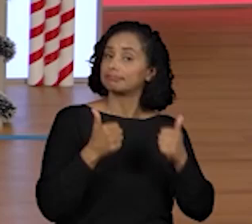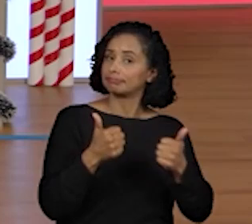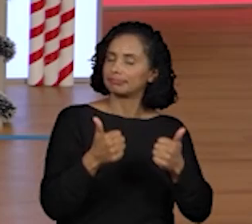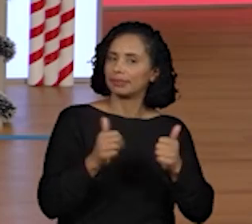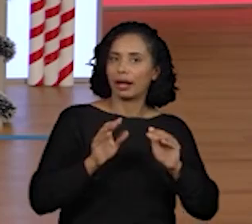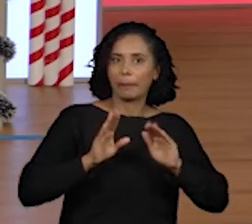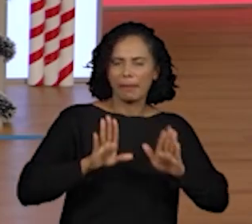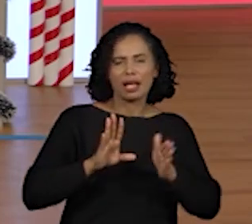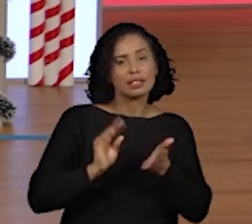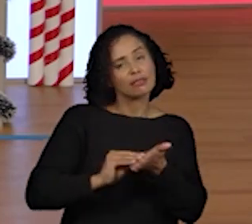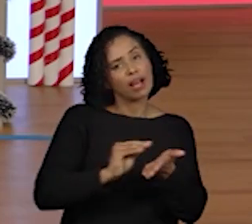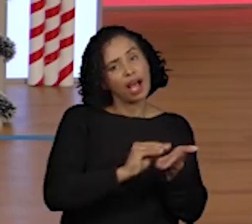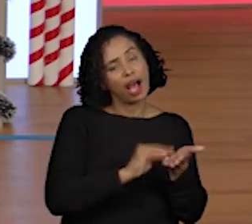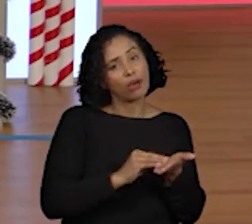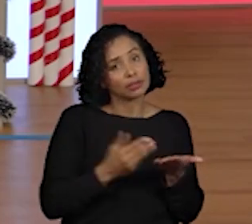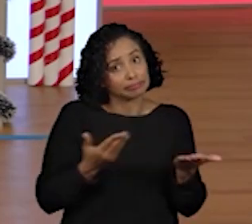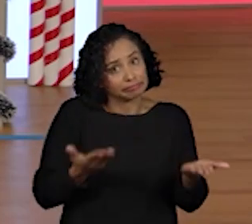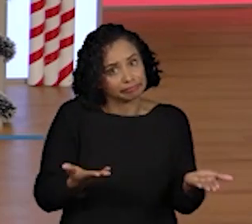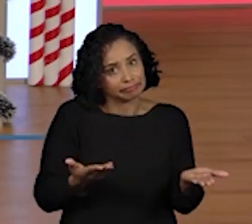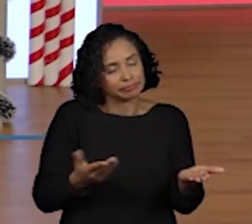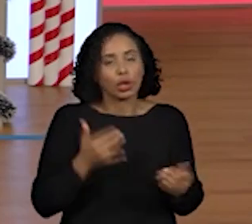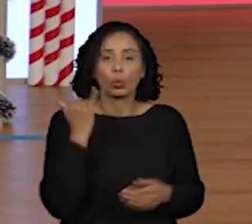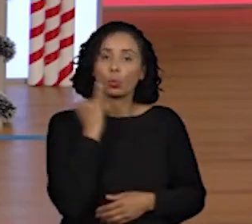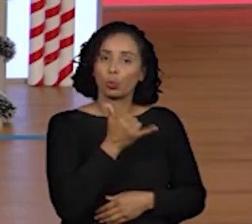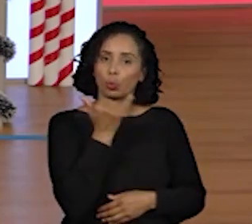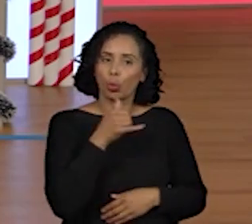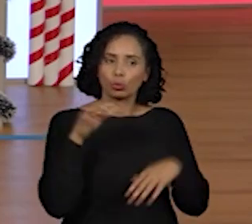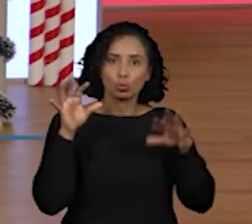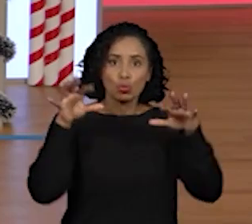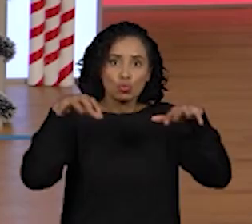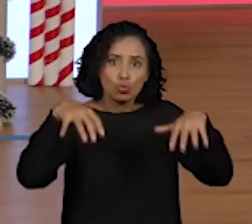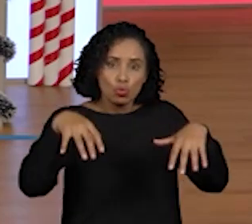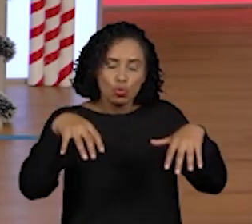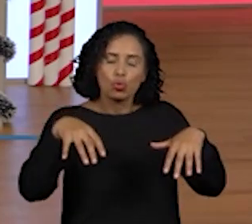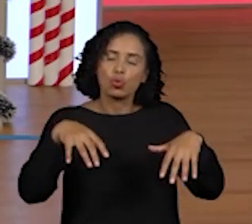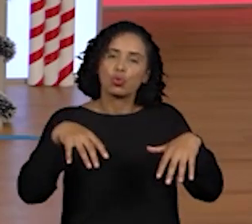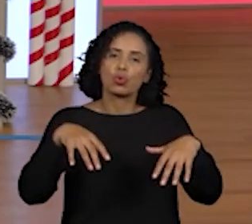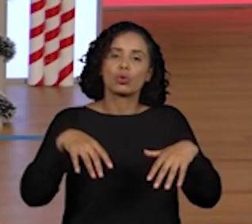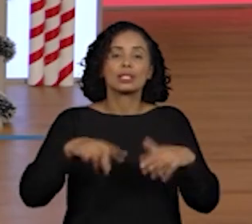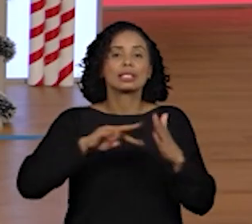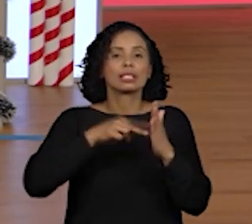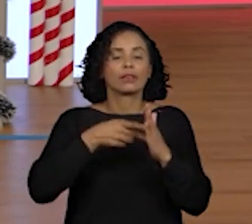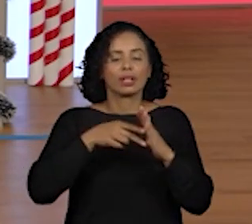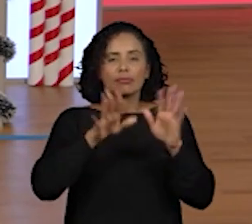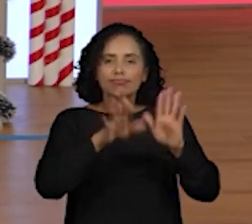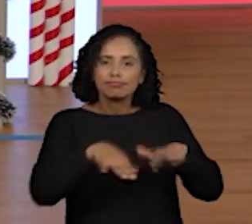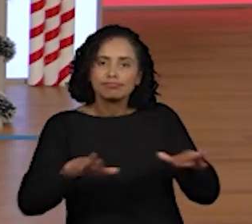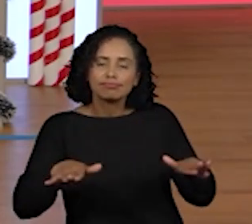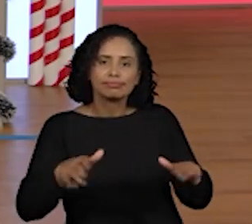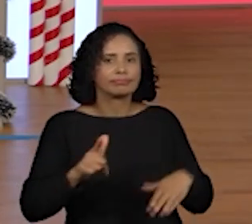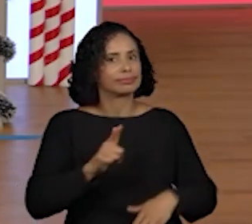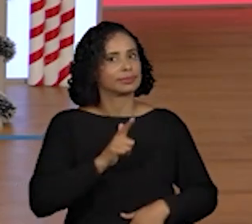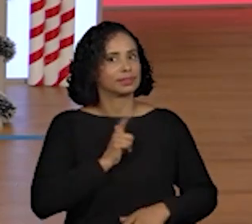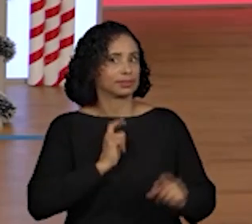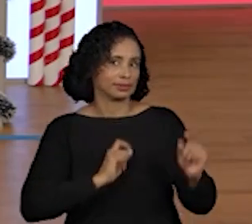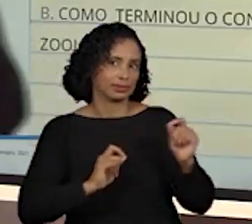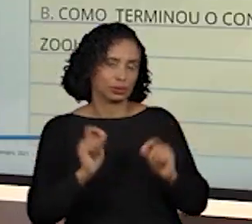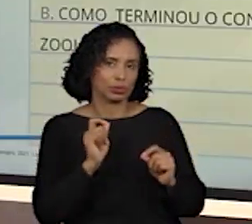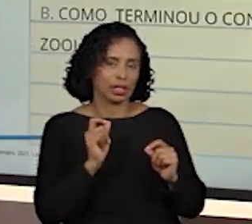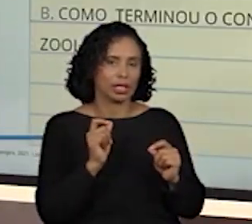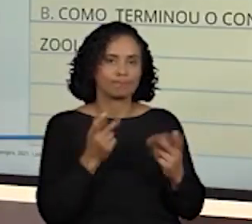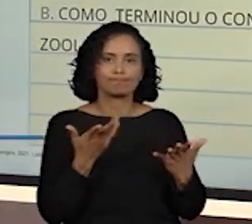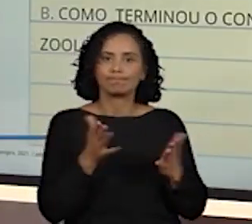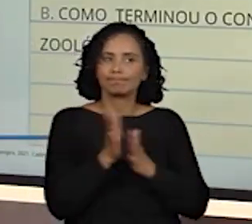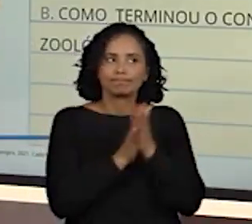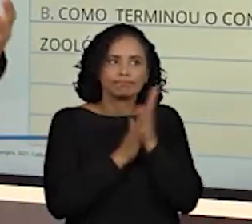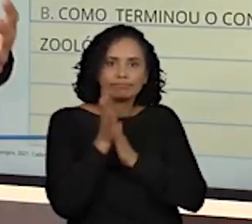de assombração trabalham com a imaginação do leitor e com a expectativa. Se você esperava,